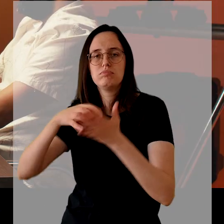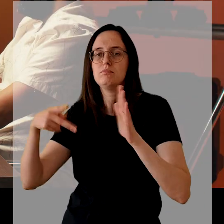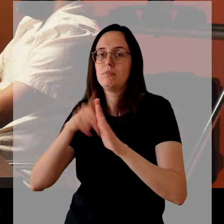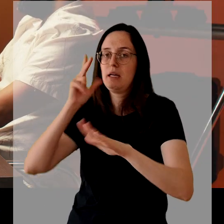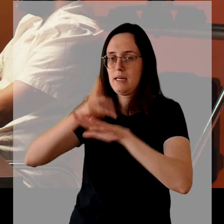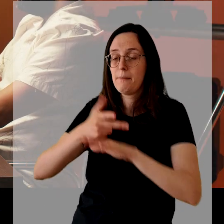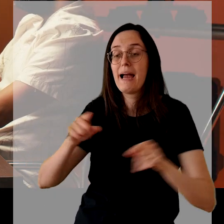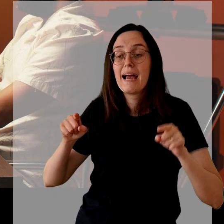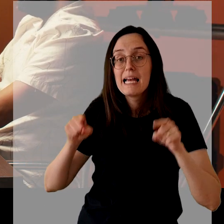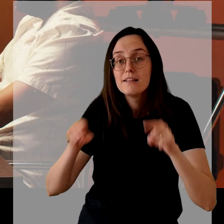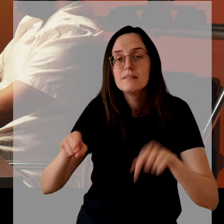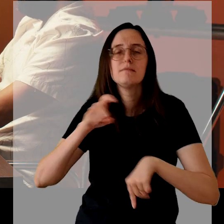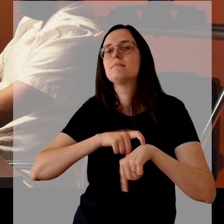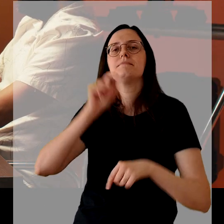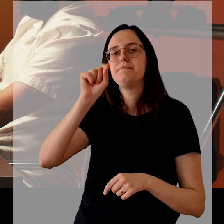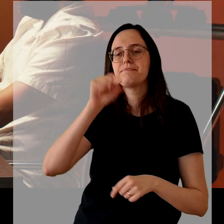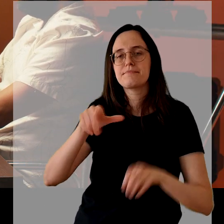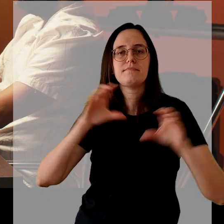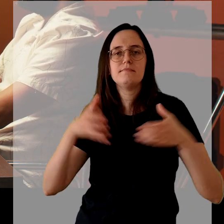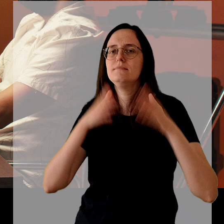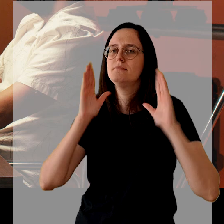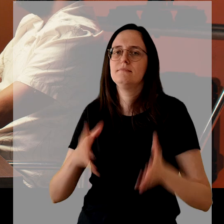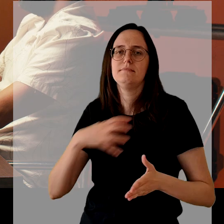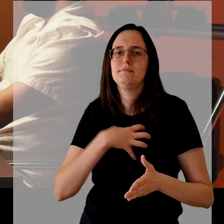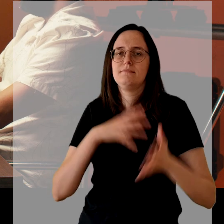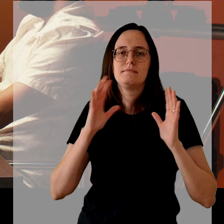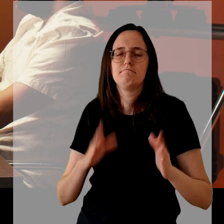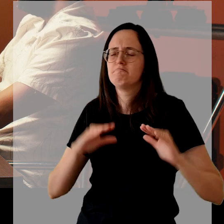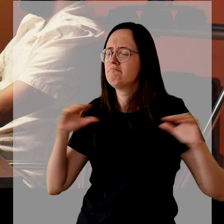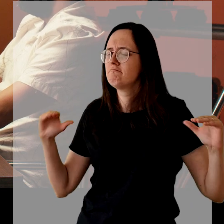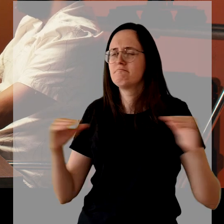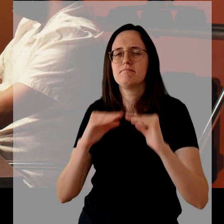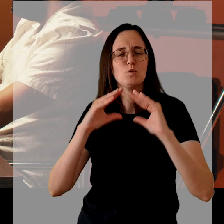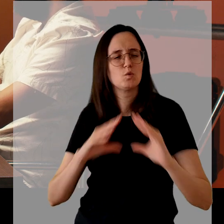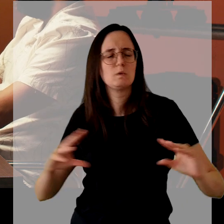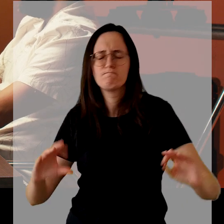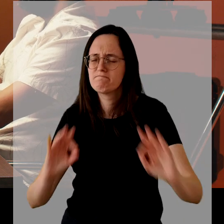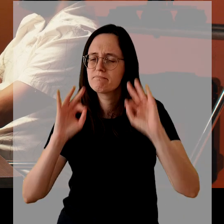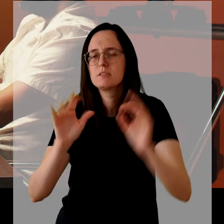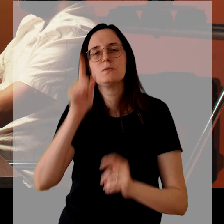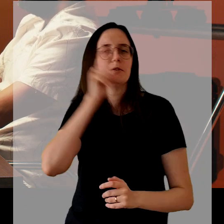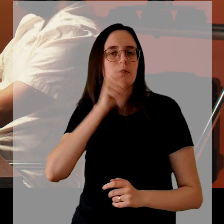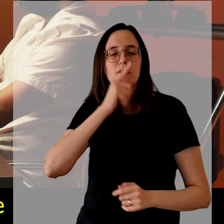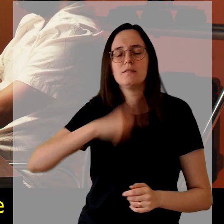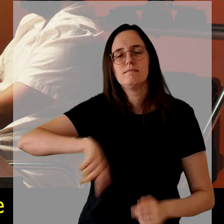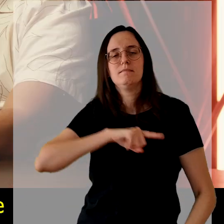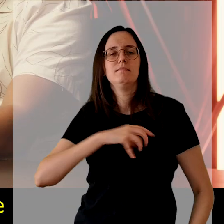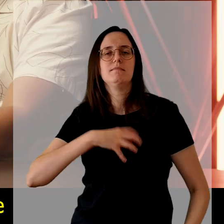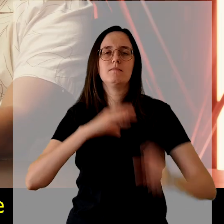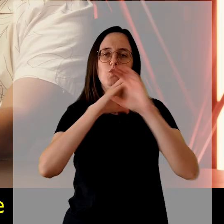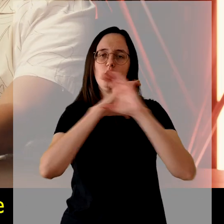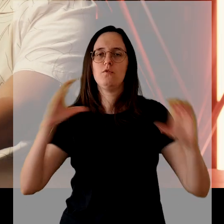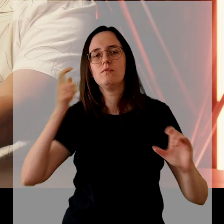unidade de câmera. Nesse momento, a equipe já estava muito azeitada. Estava todo mundo muito afiado já e a gente se